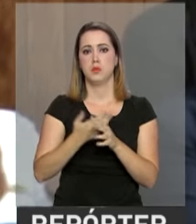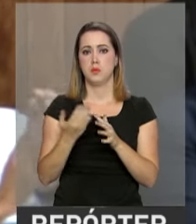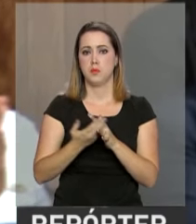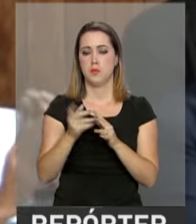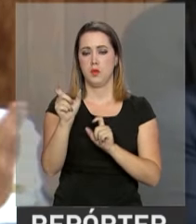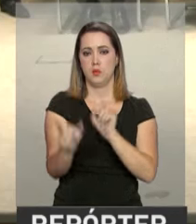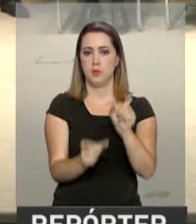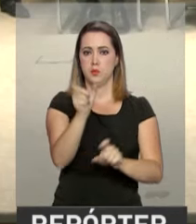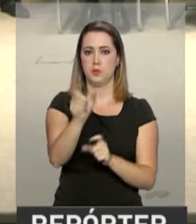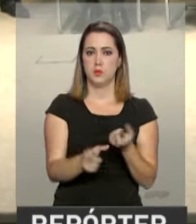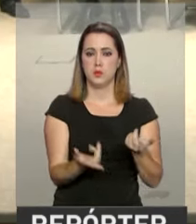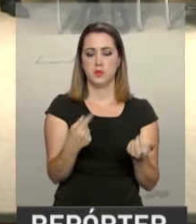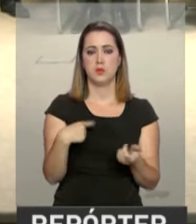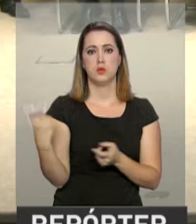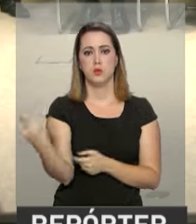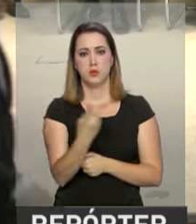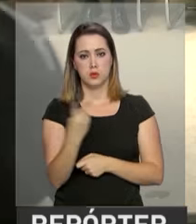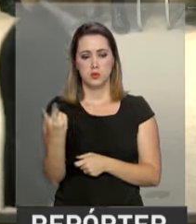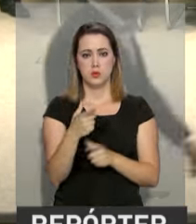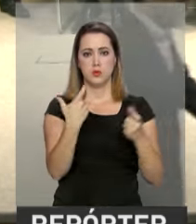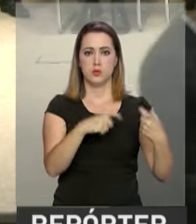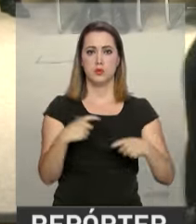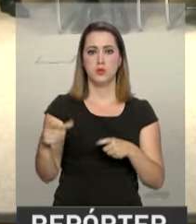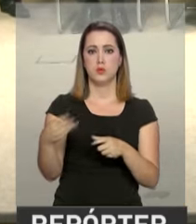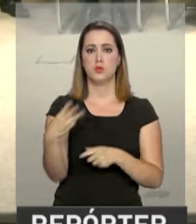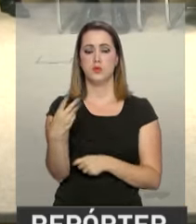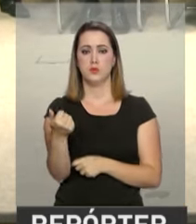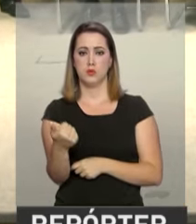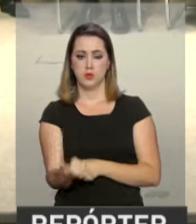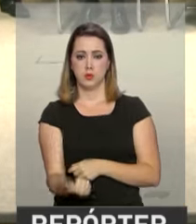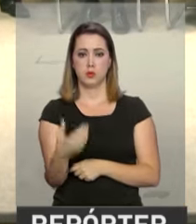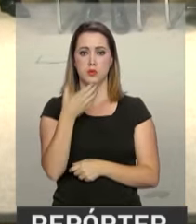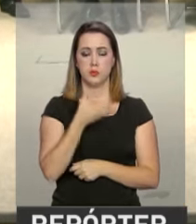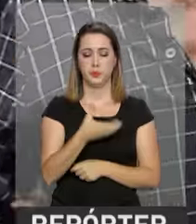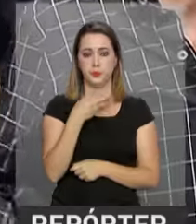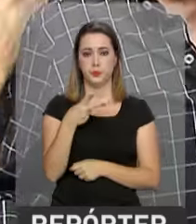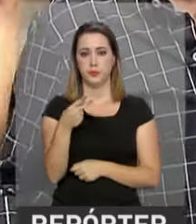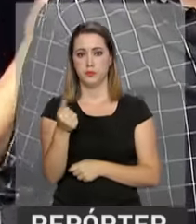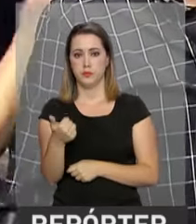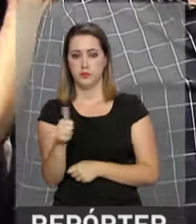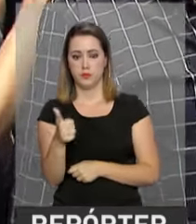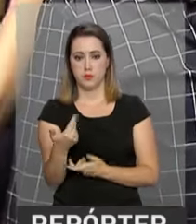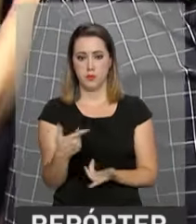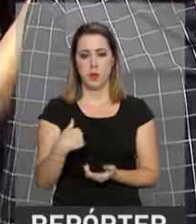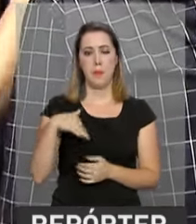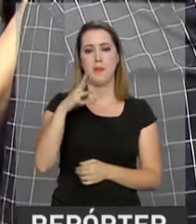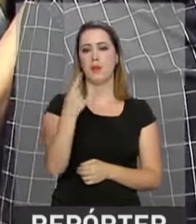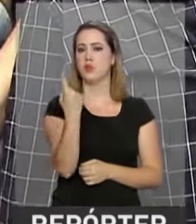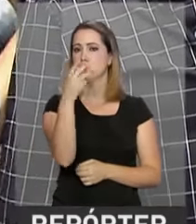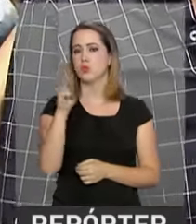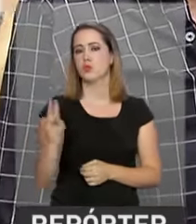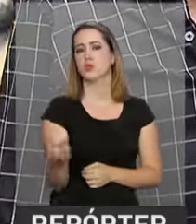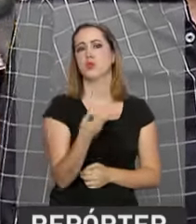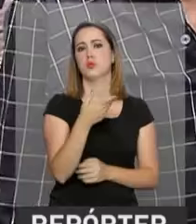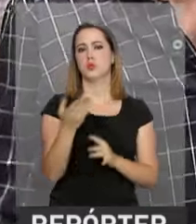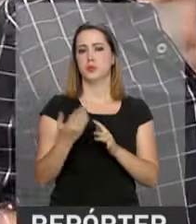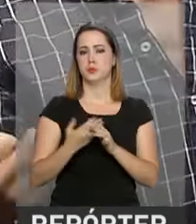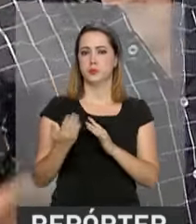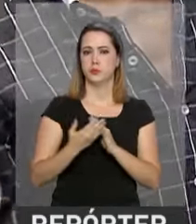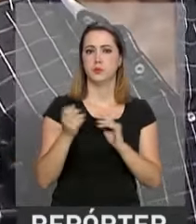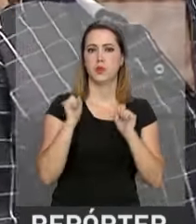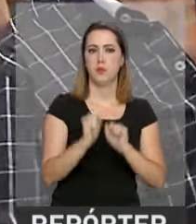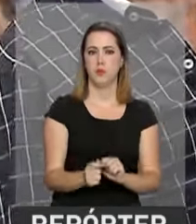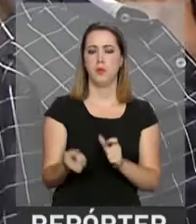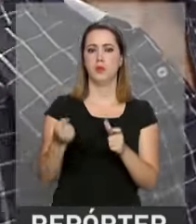por produtores rurais das duas regiões até 31 de dezembro de 2011. Mais de 1 milhão de operações de crédito podem